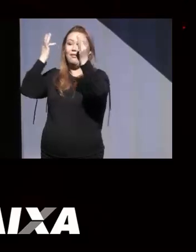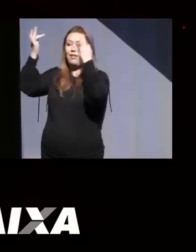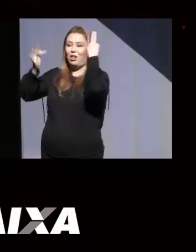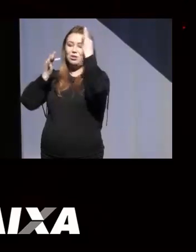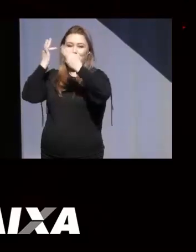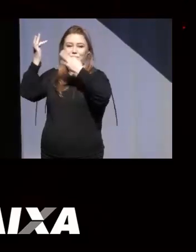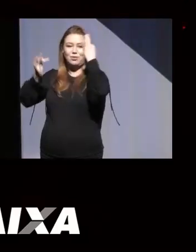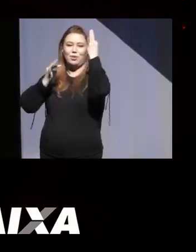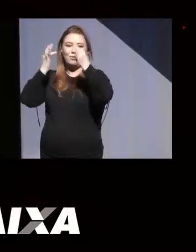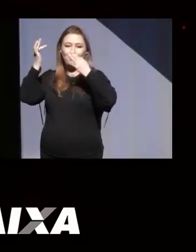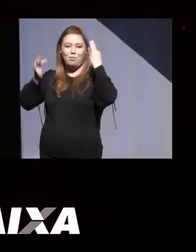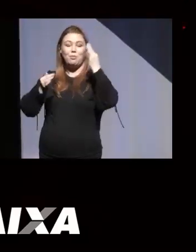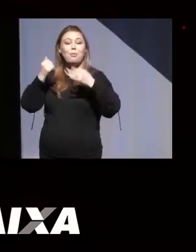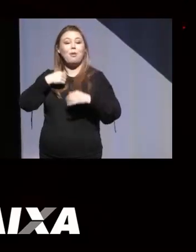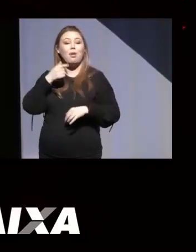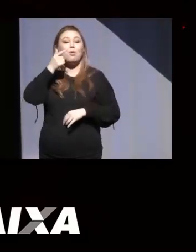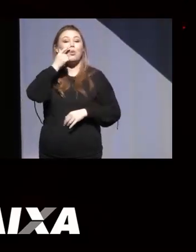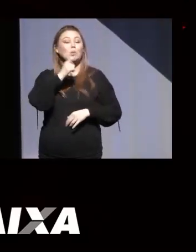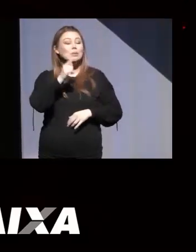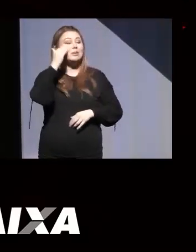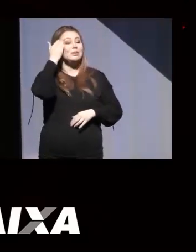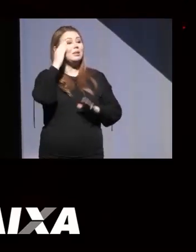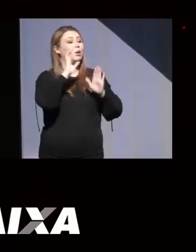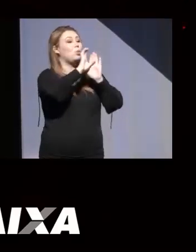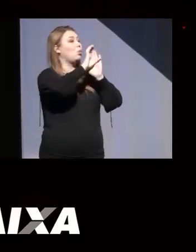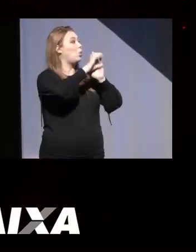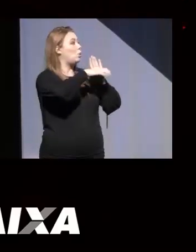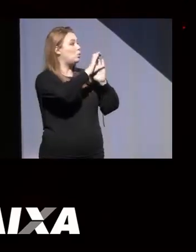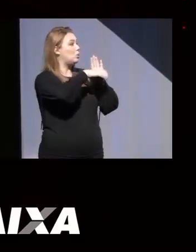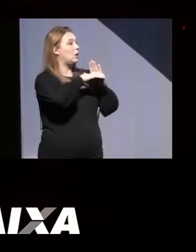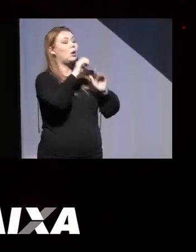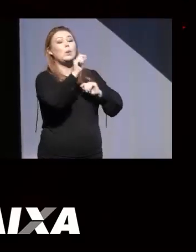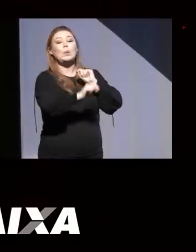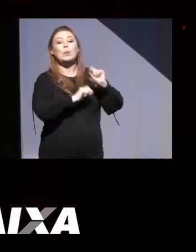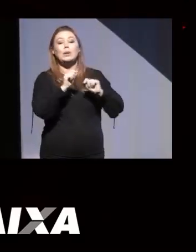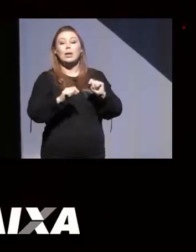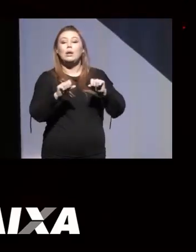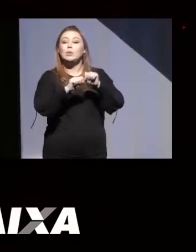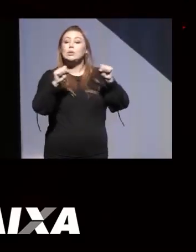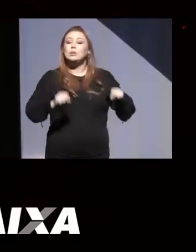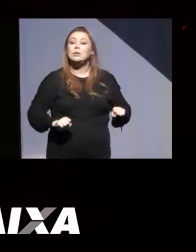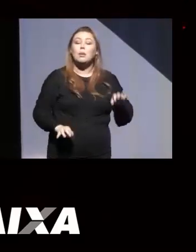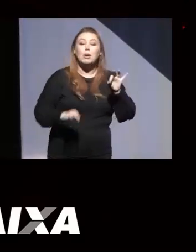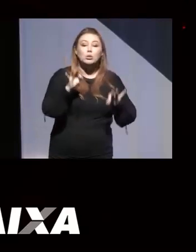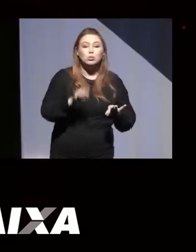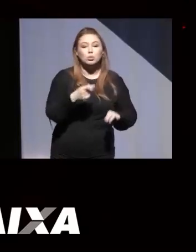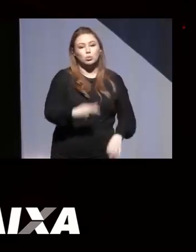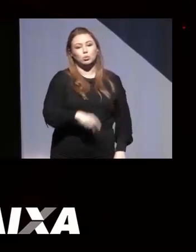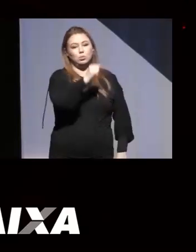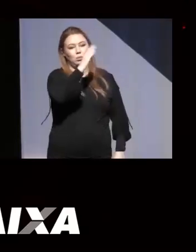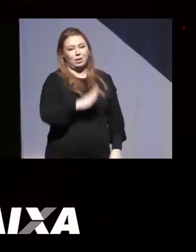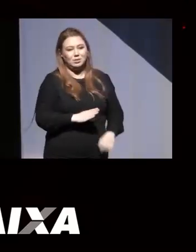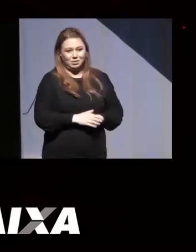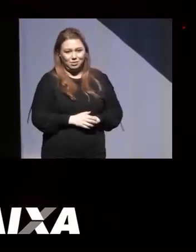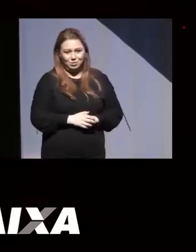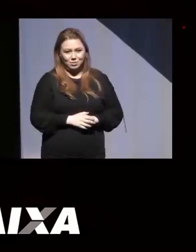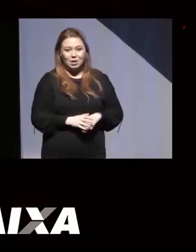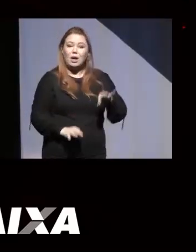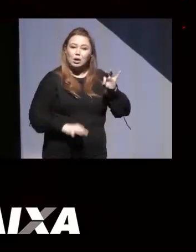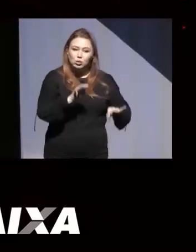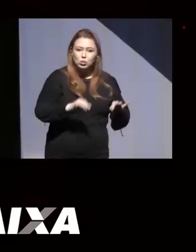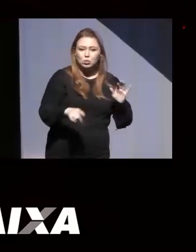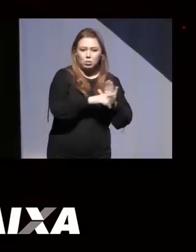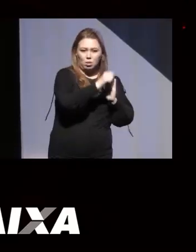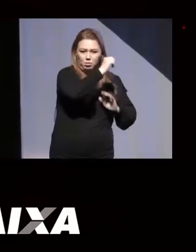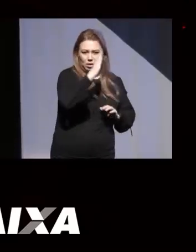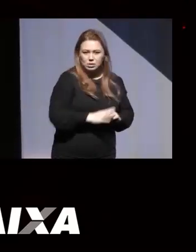que eu construísse um conceito do que eu acho um sistema justo para o Brasil. O que é justo para o Brasil é a mesma coisa que é justa para a